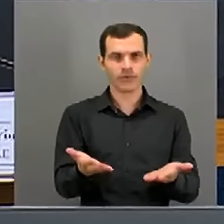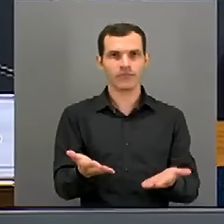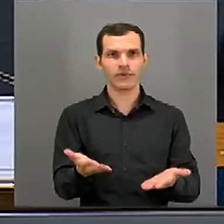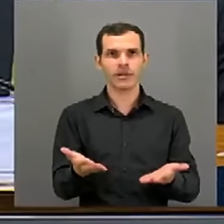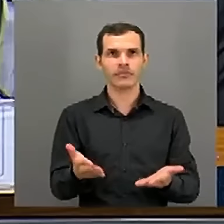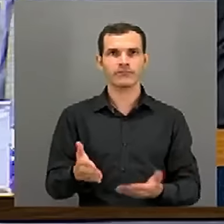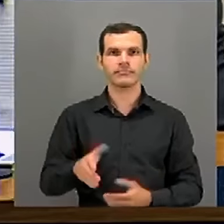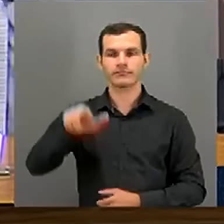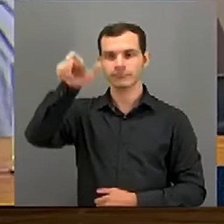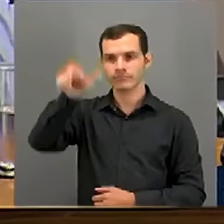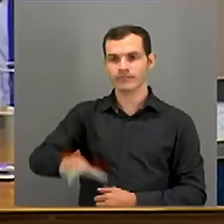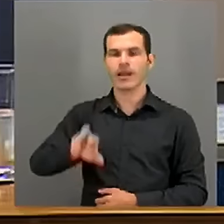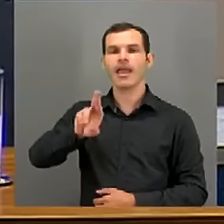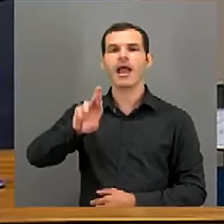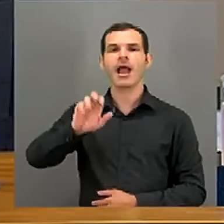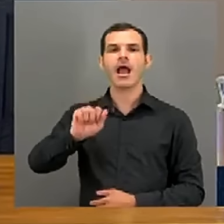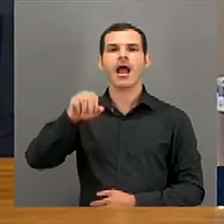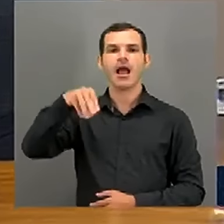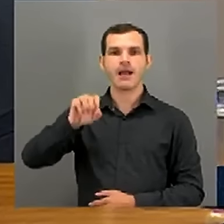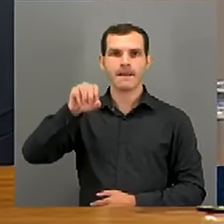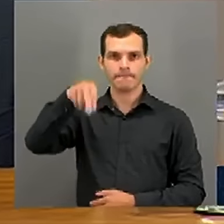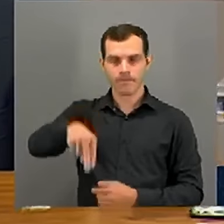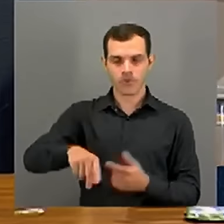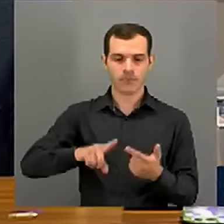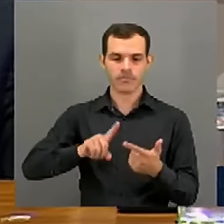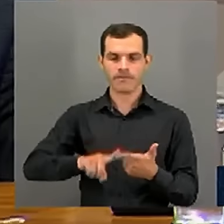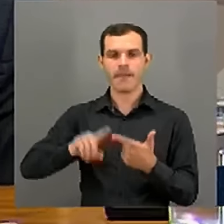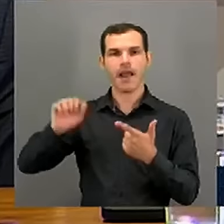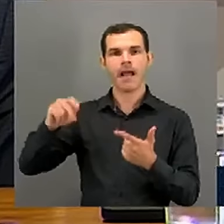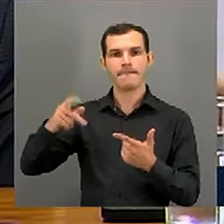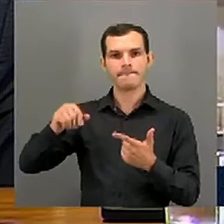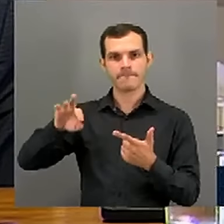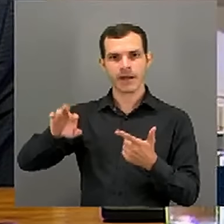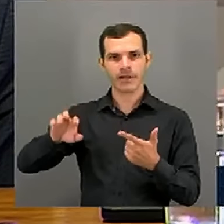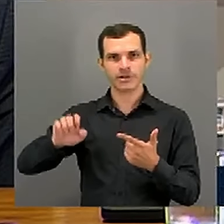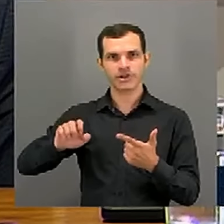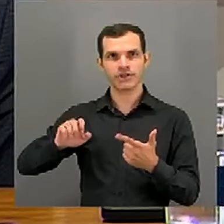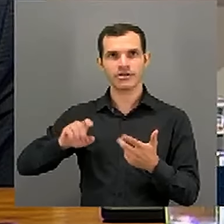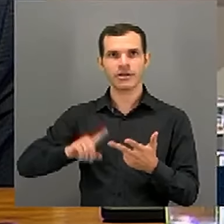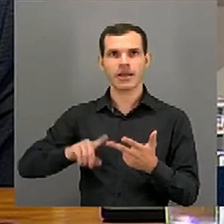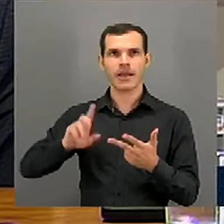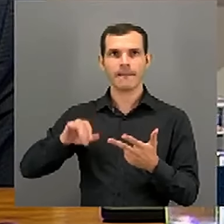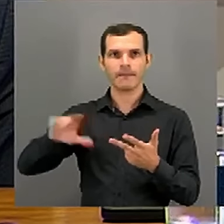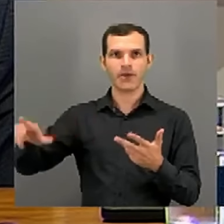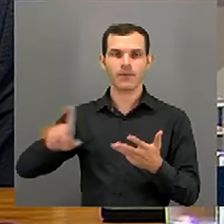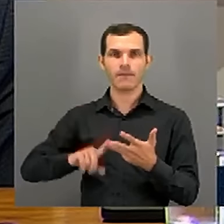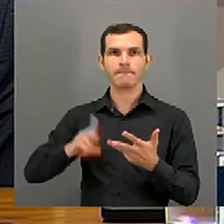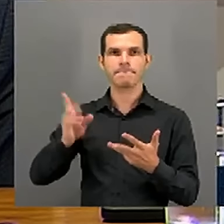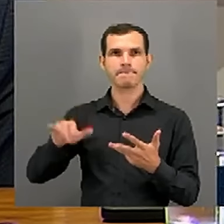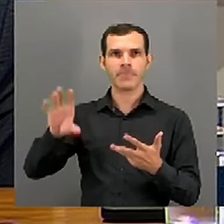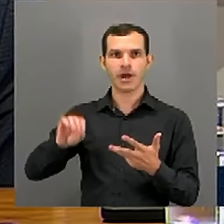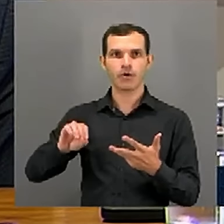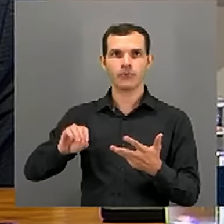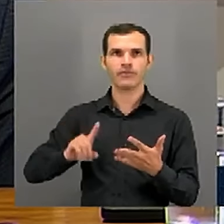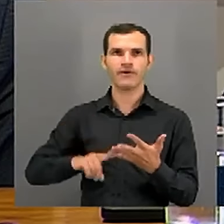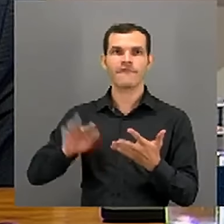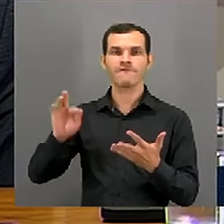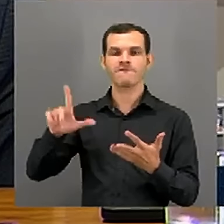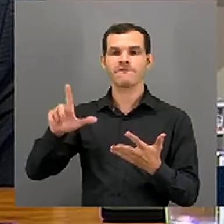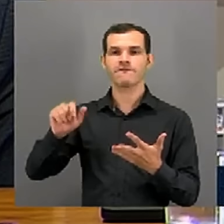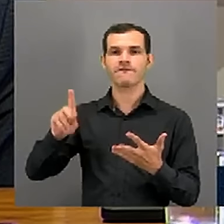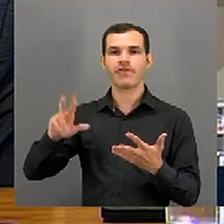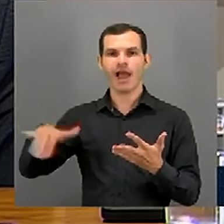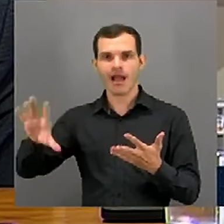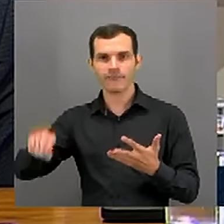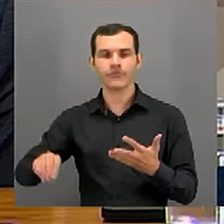os senhores Ramon Abate Abel, Braulio da Silva Machado, Flávio Rodrigues de